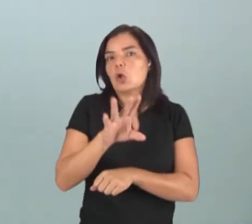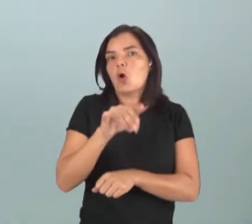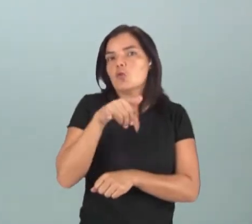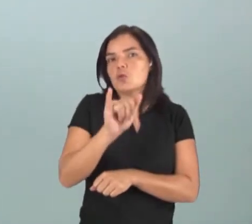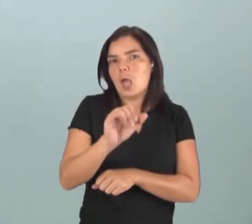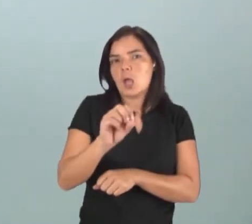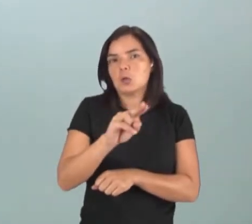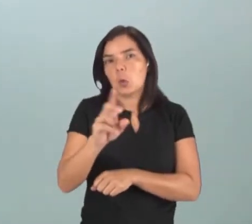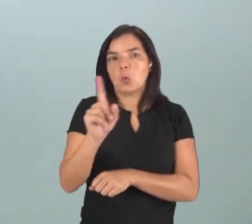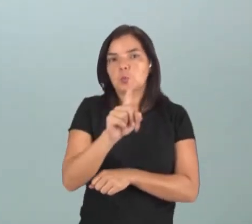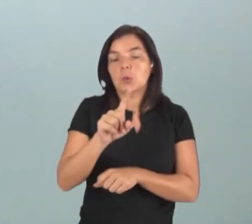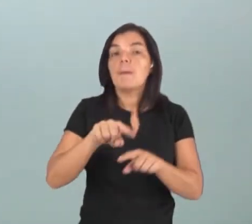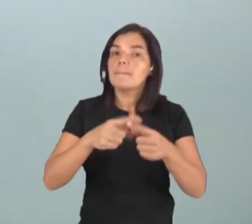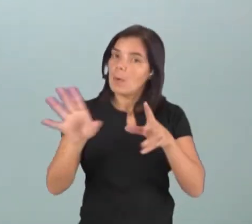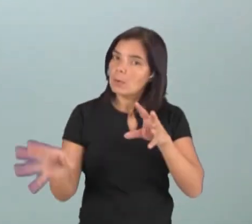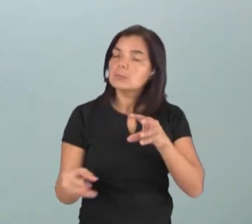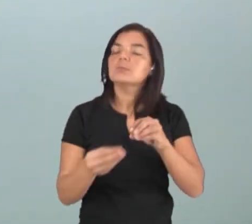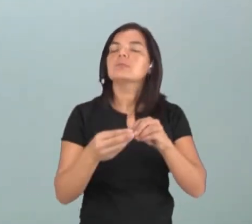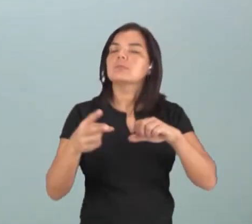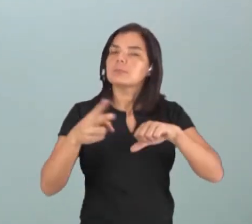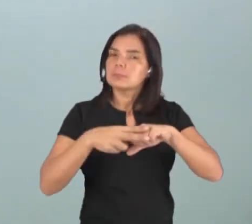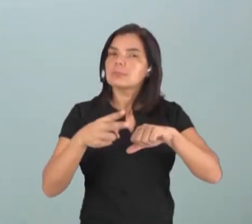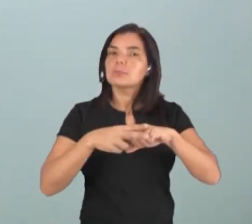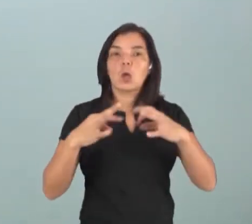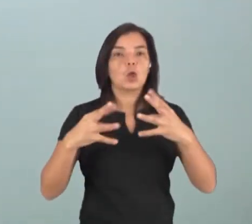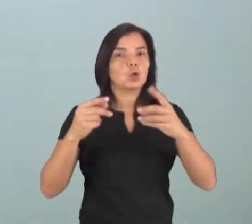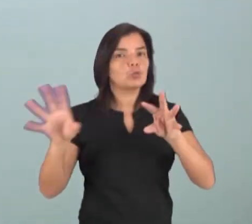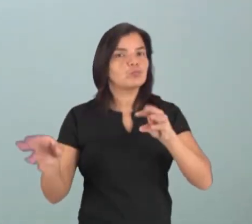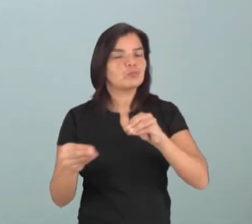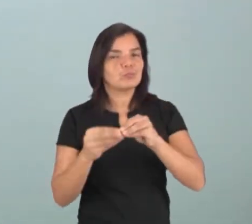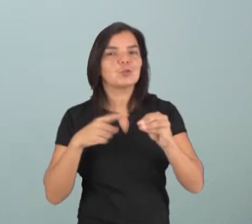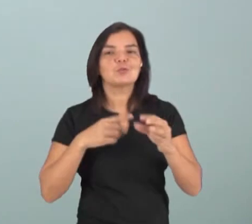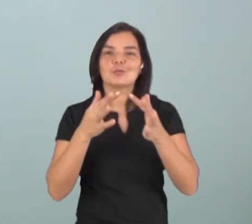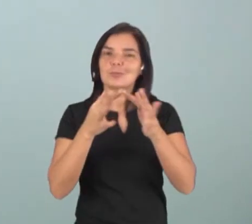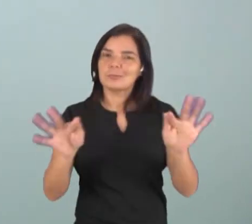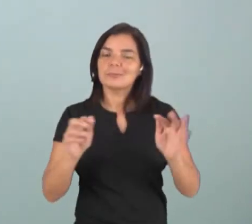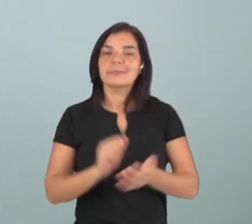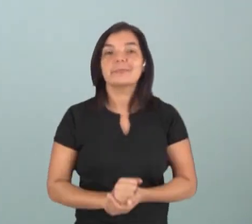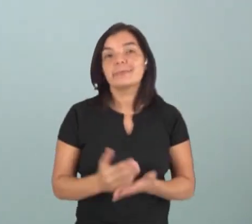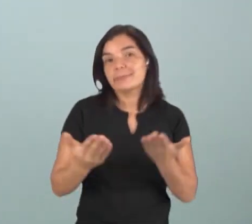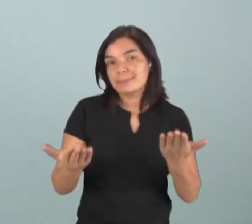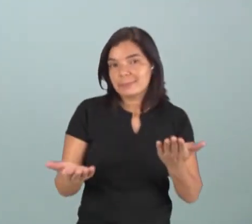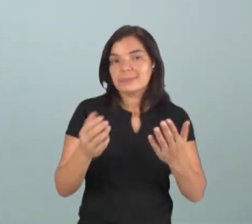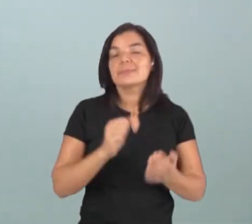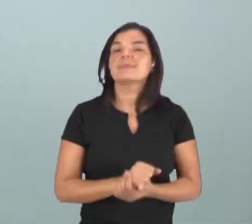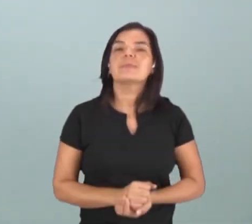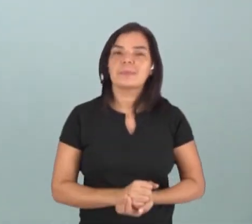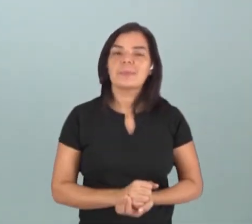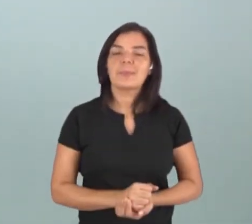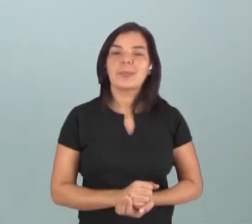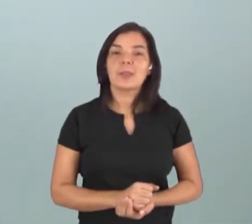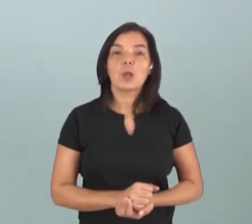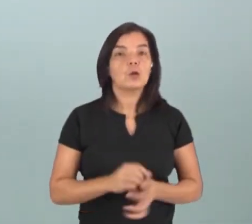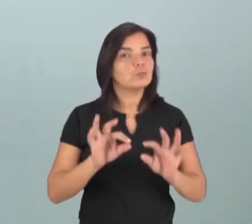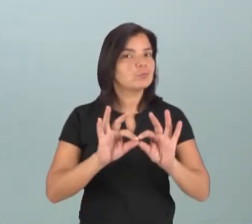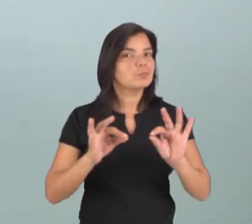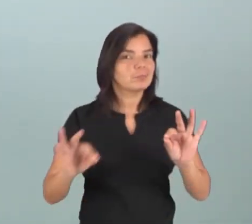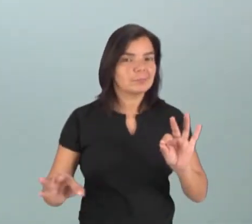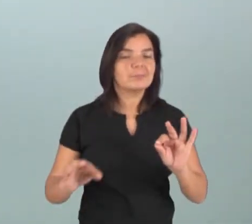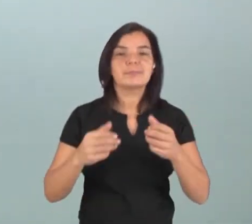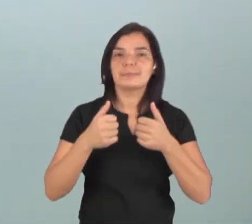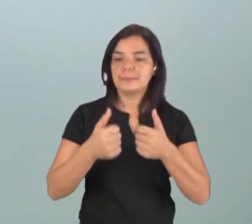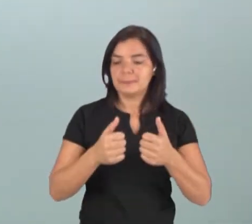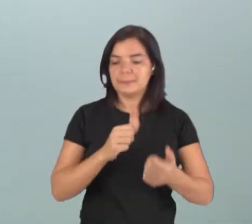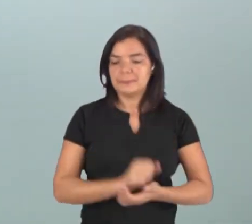I was, eu dei o complemento, eu coloquei o verbo e todo o complemento que eu tinha na minha frase. Então essas são as sentenças longas, certo?